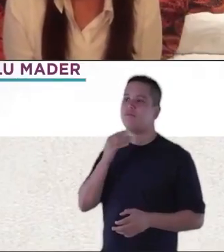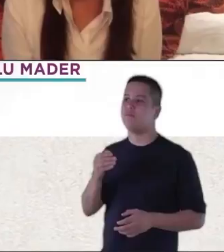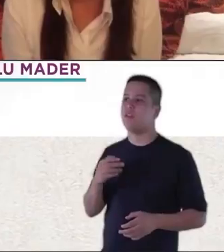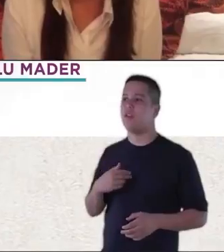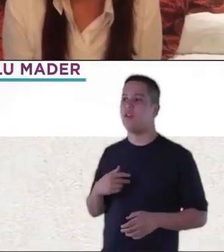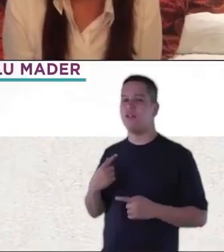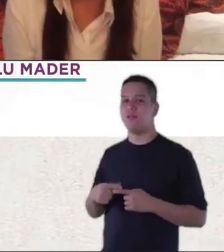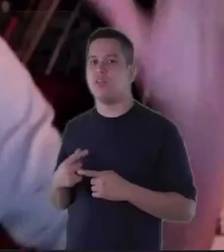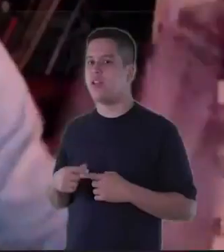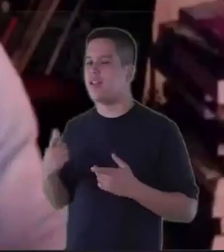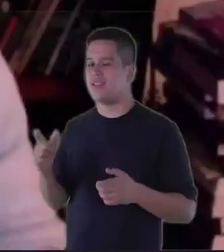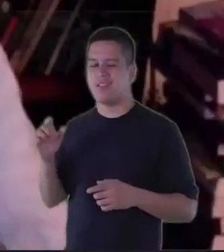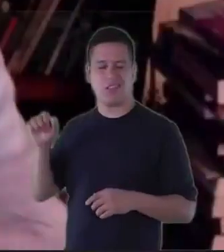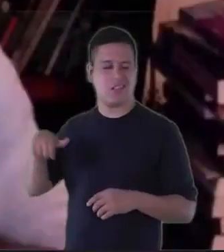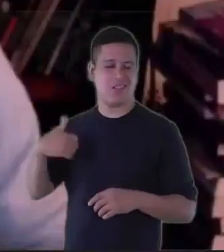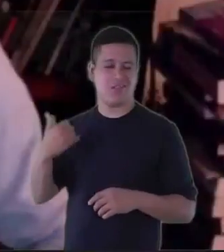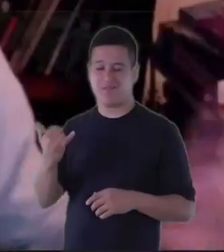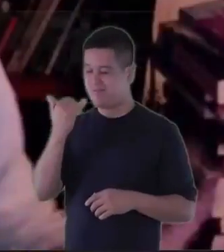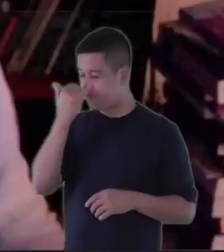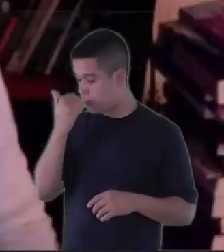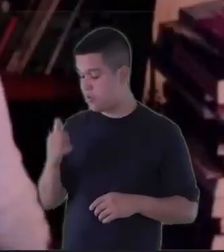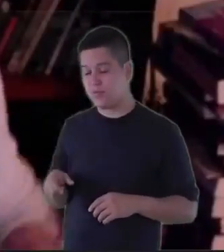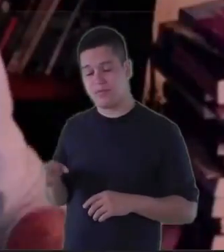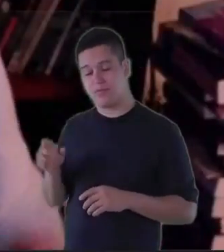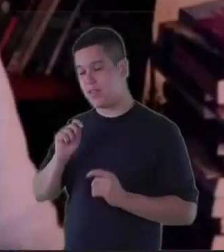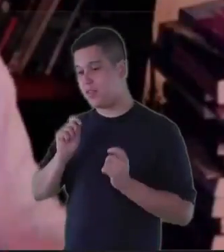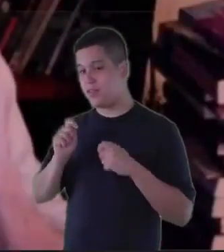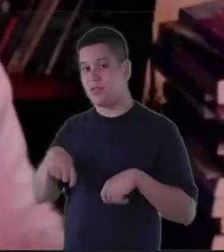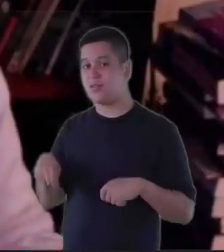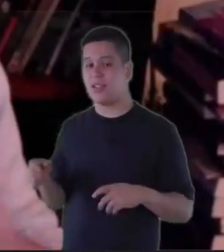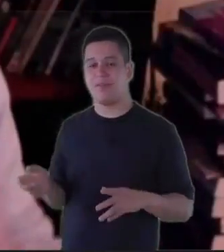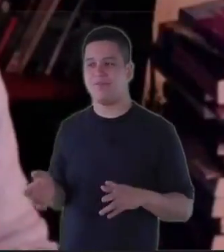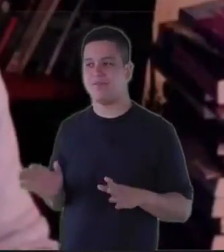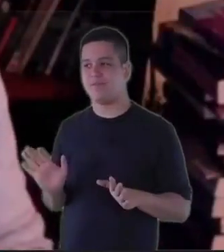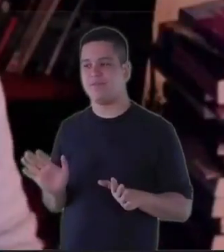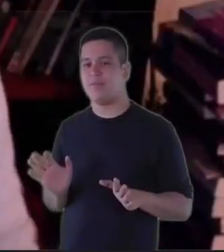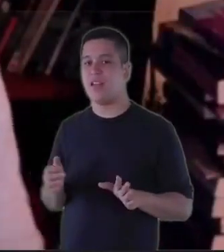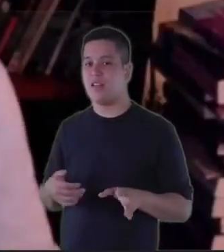dá azar, isso desanda a receita.